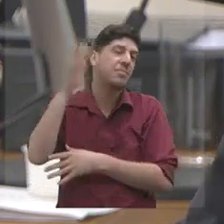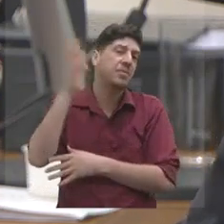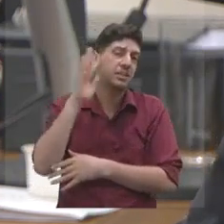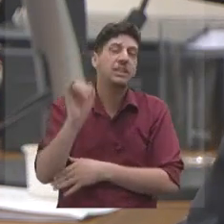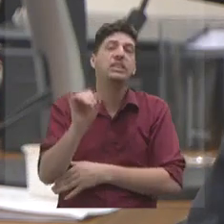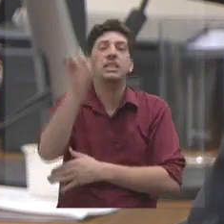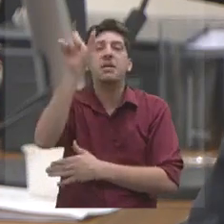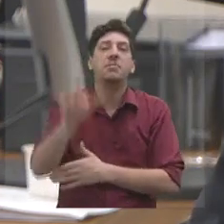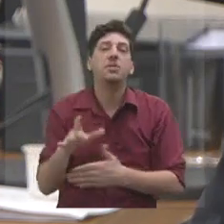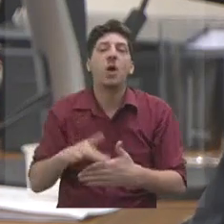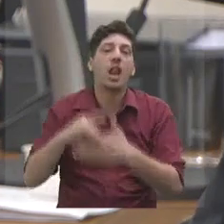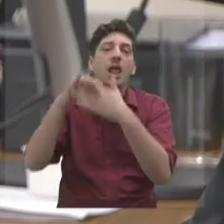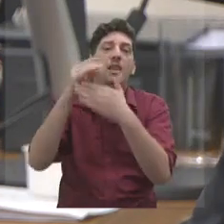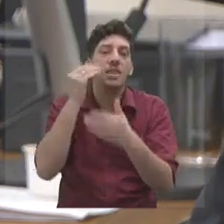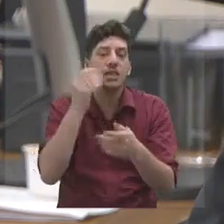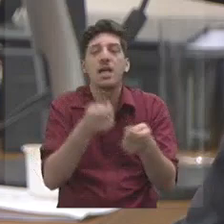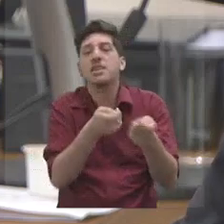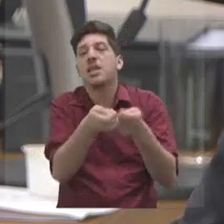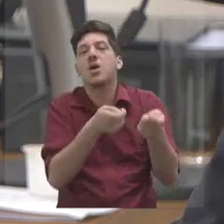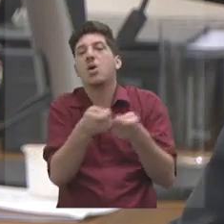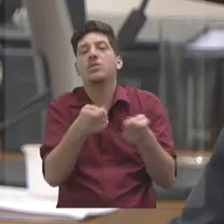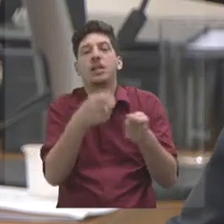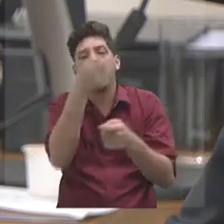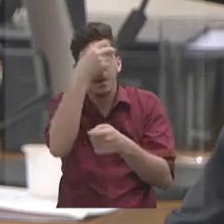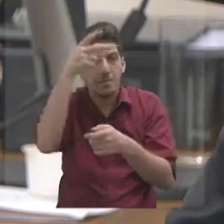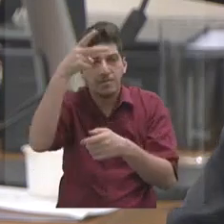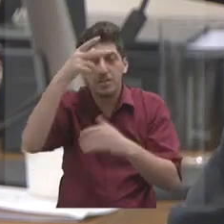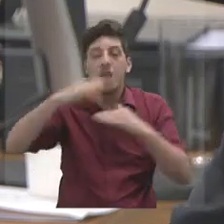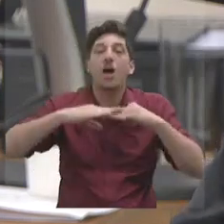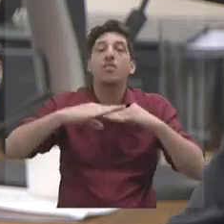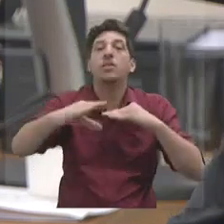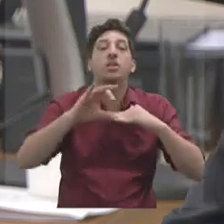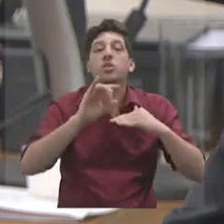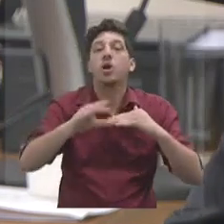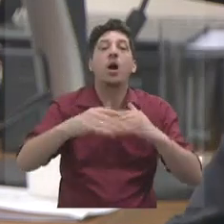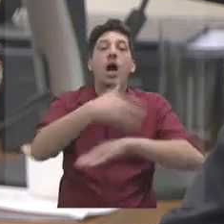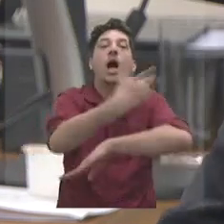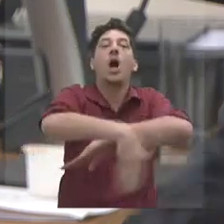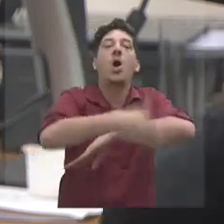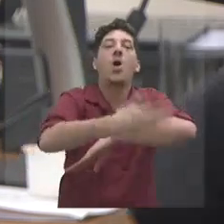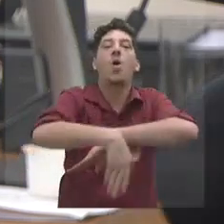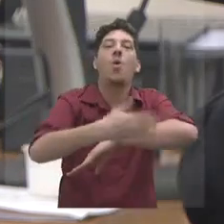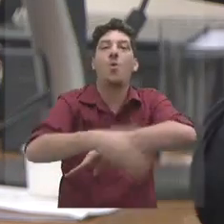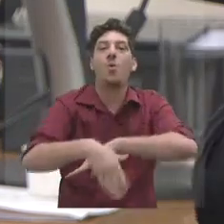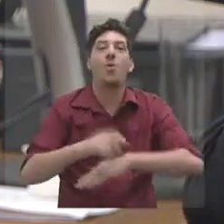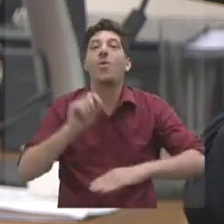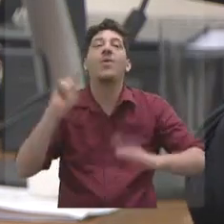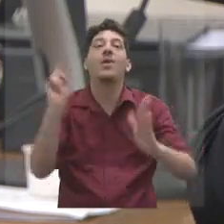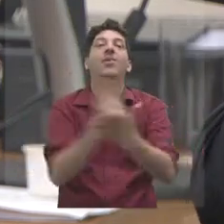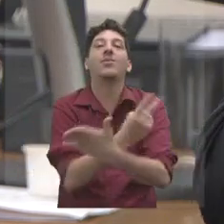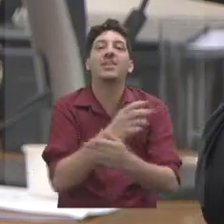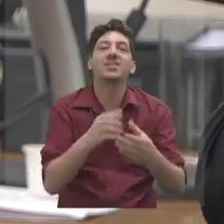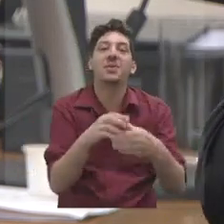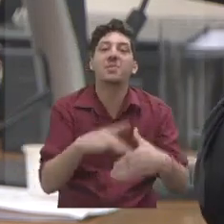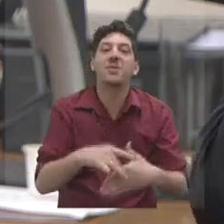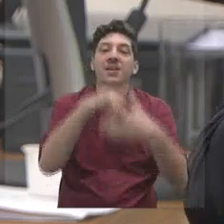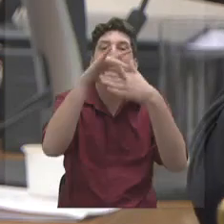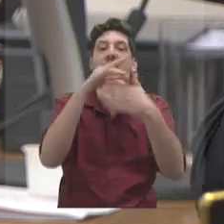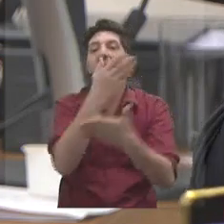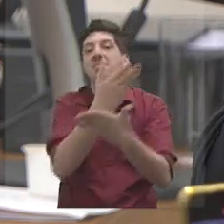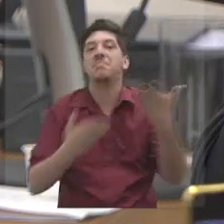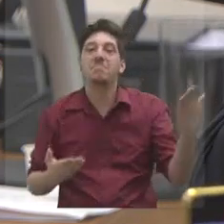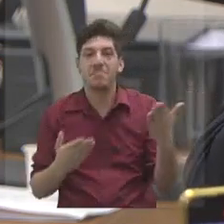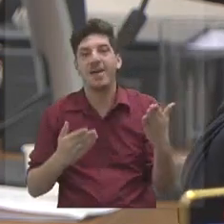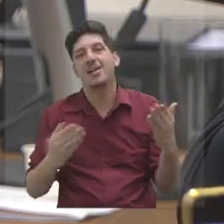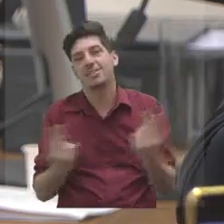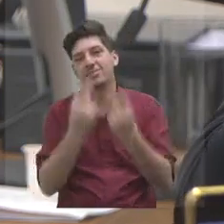negocia com a prefeitura o asfaltamento só da rua da casa dela o que acontece com essa liderança ela perde a legitimidade